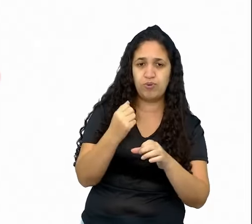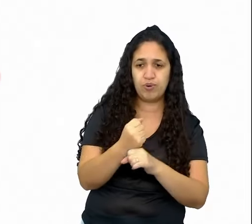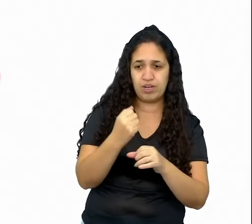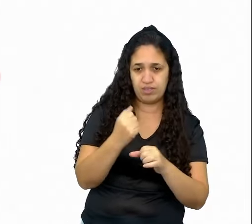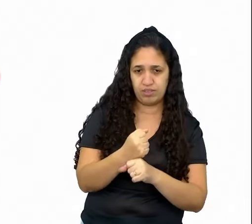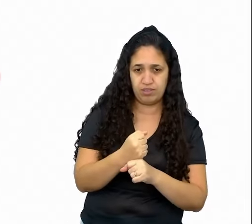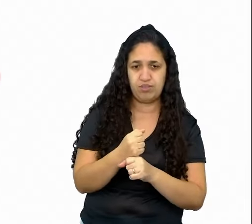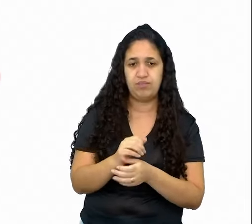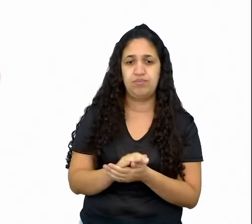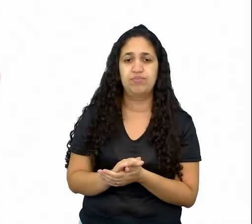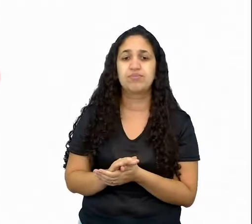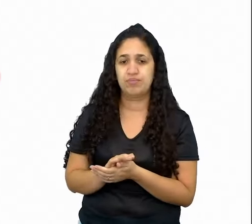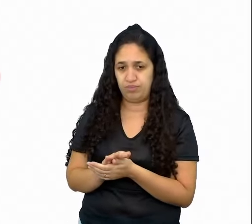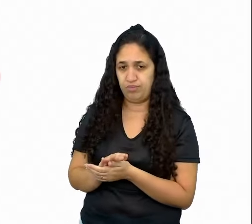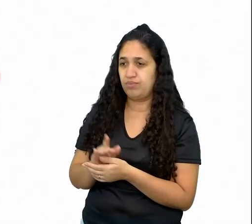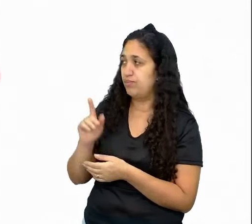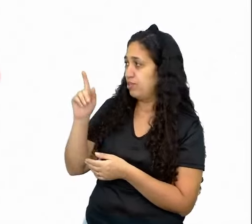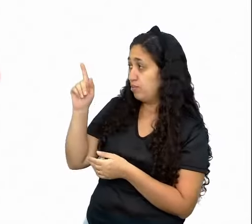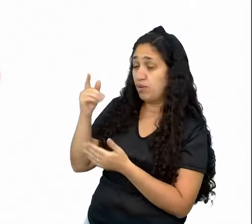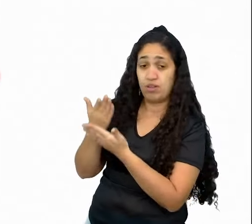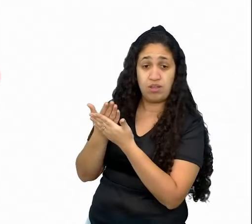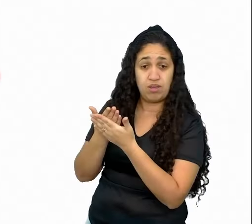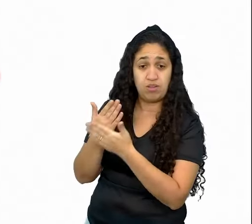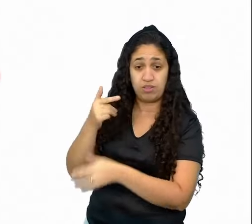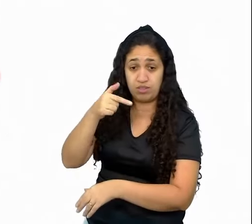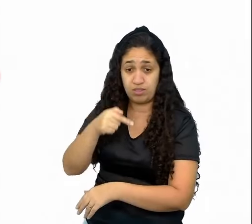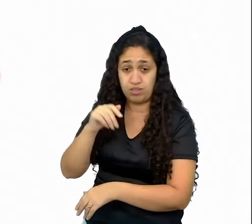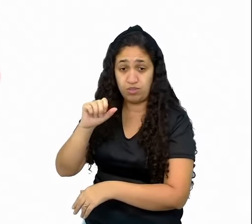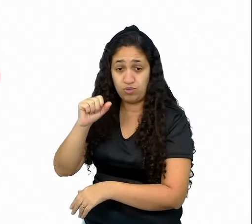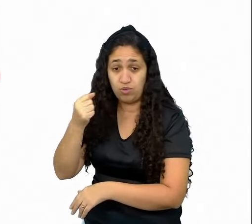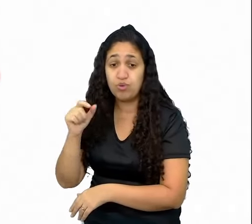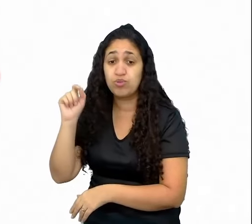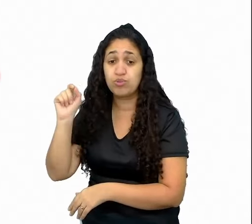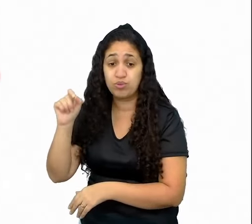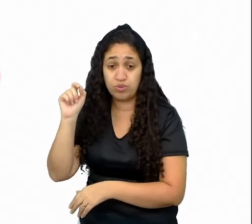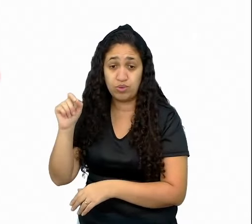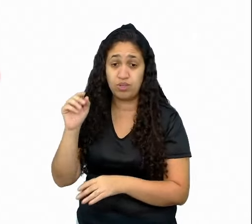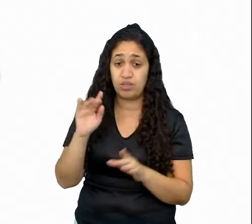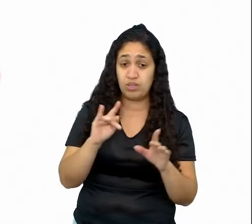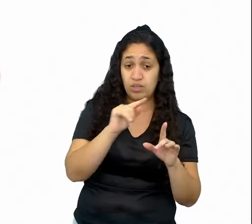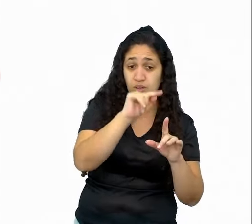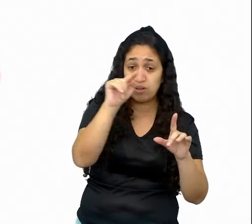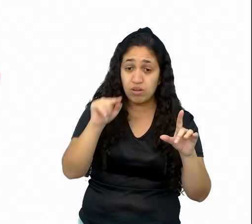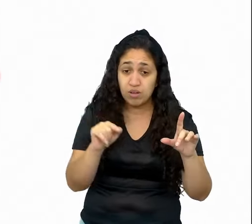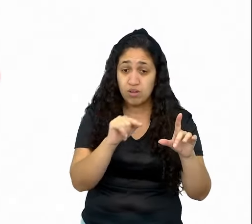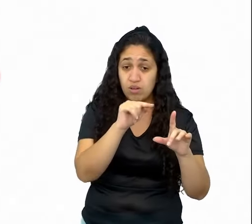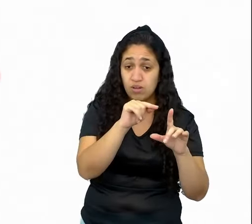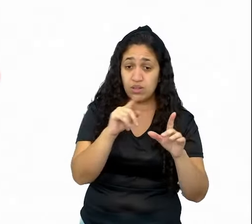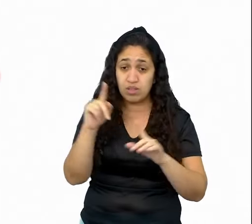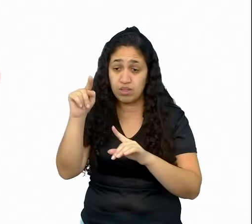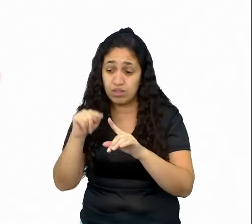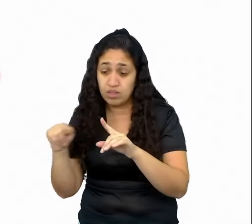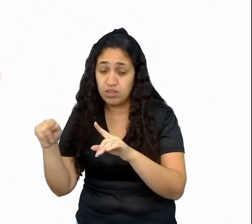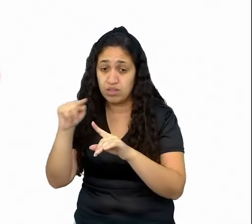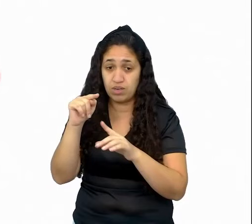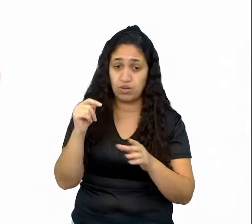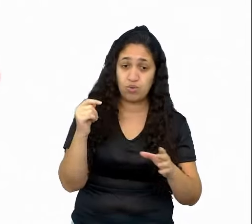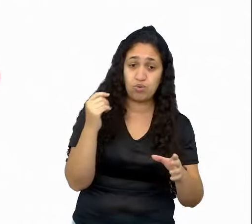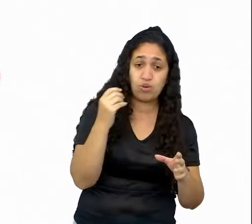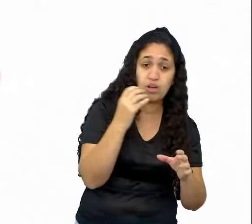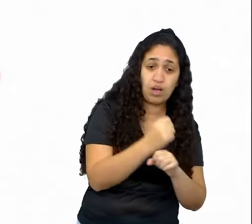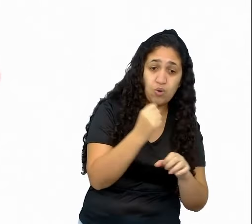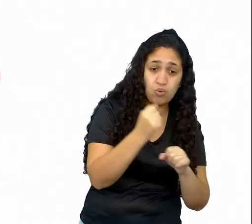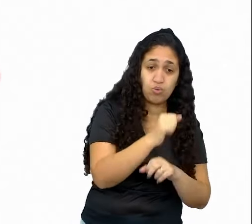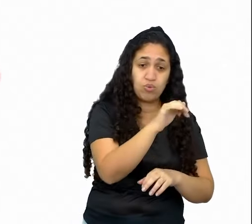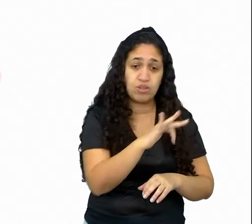figuras, e as aulas 7 e 8 é calcular a área de losango, depois que eu passei pela área do quadrado,